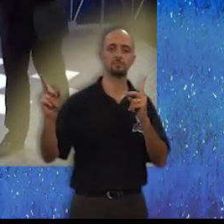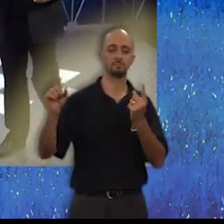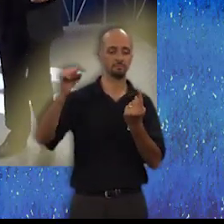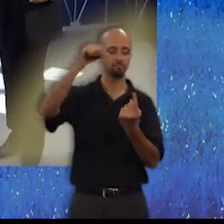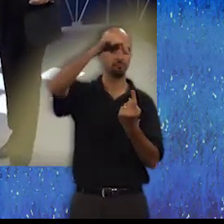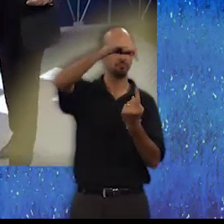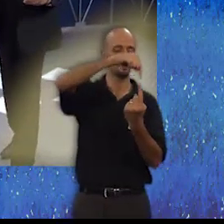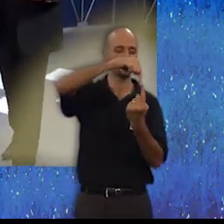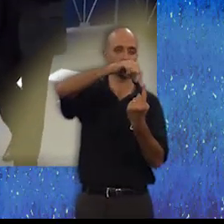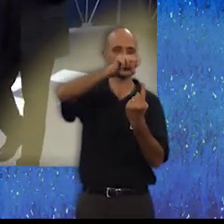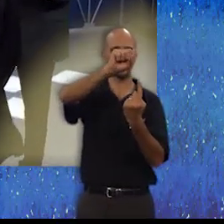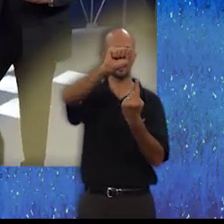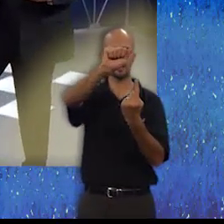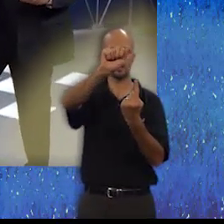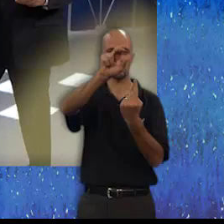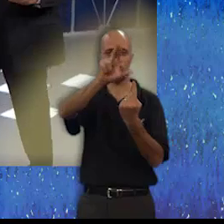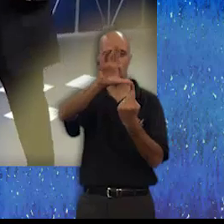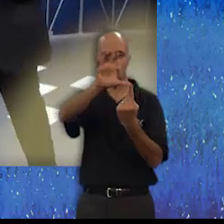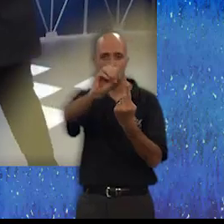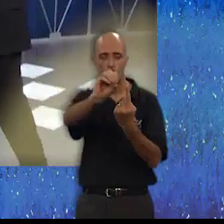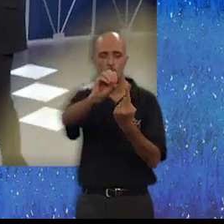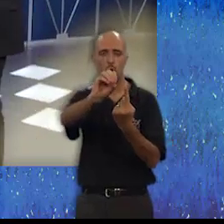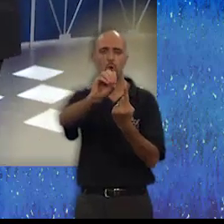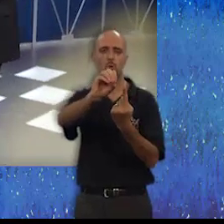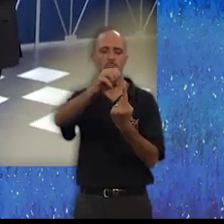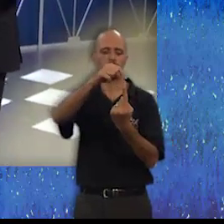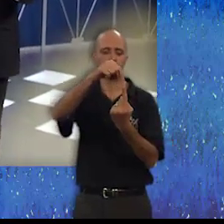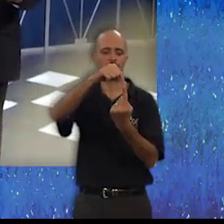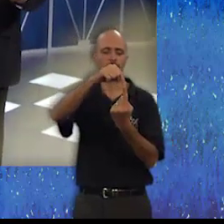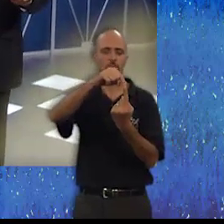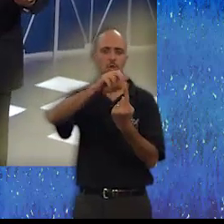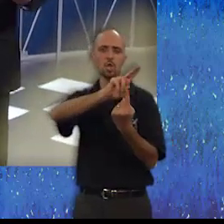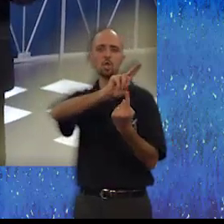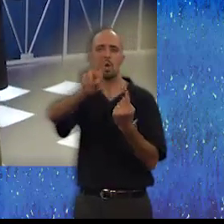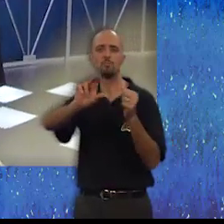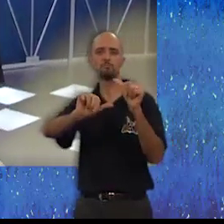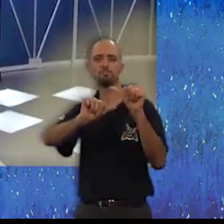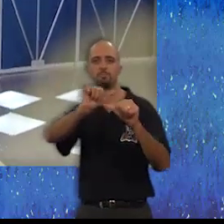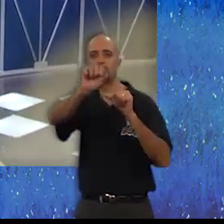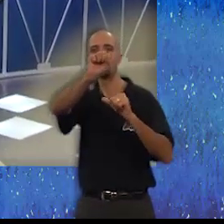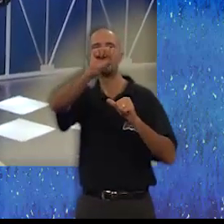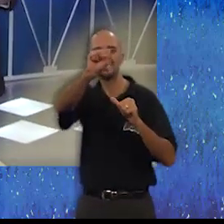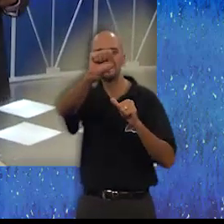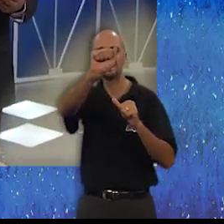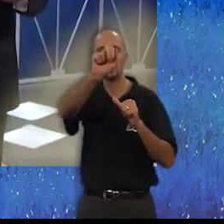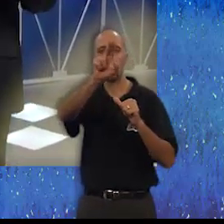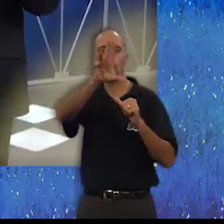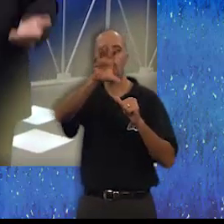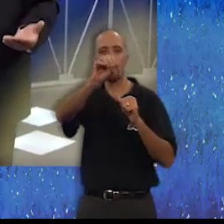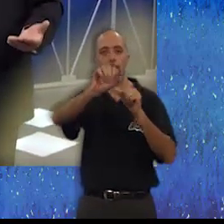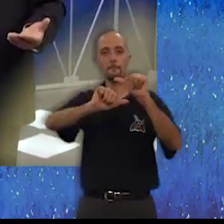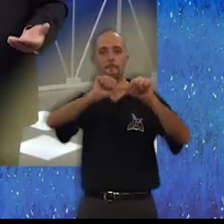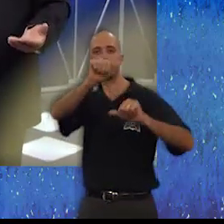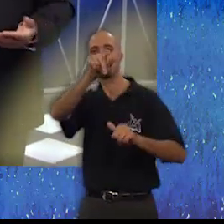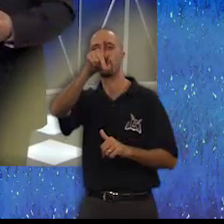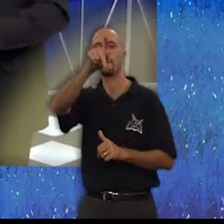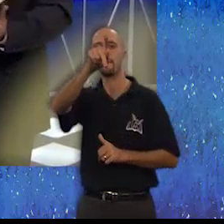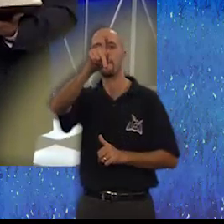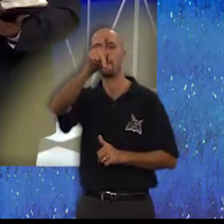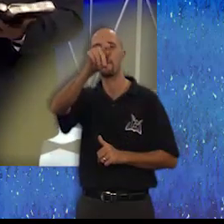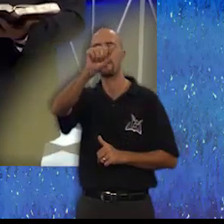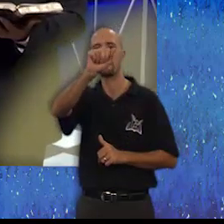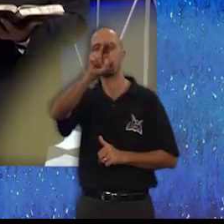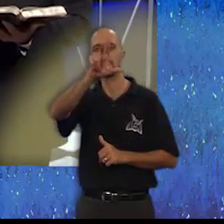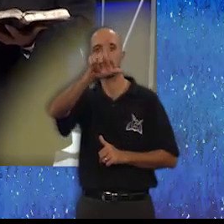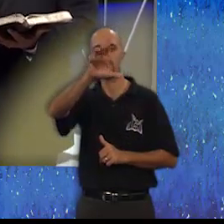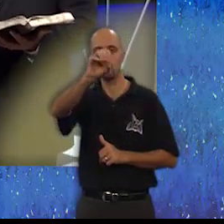como Saulo, que ao ser convertido passou a ser conhecido como Paulo. O seu nome passou a ser chamado Paulo. E